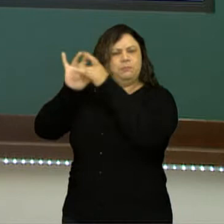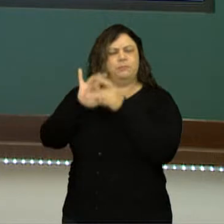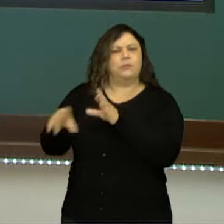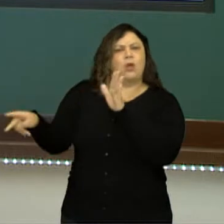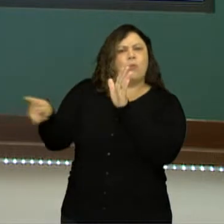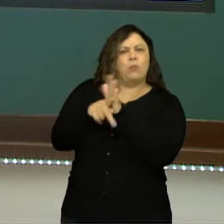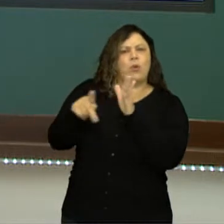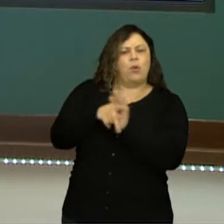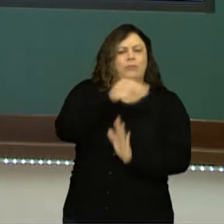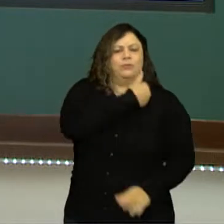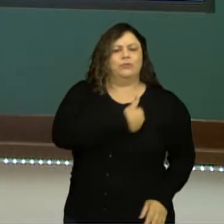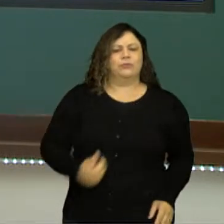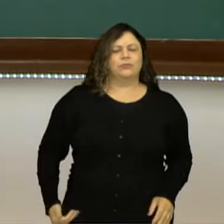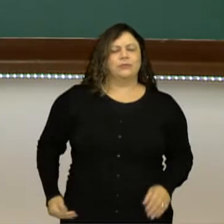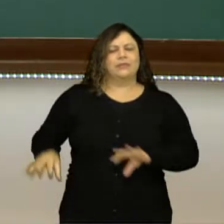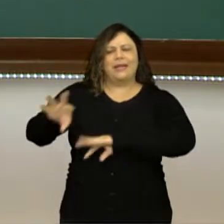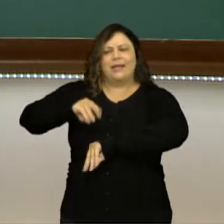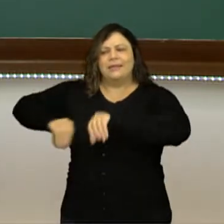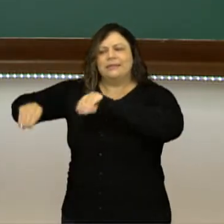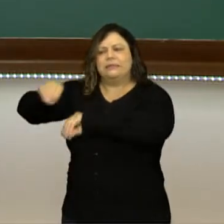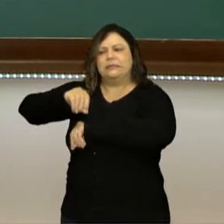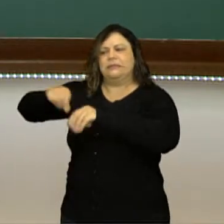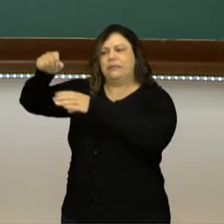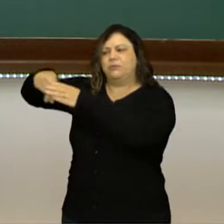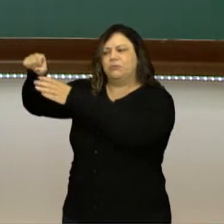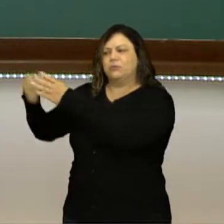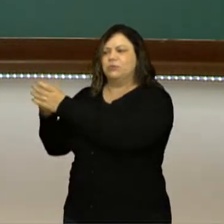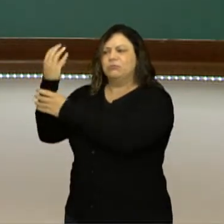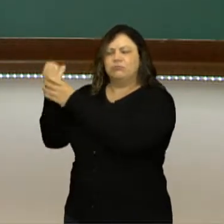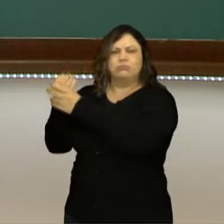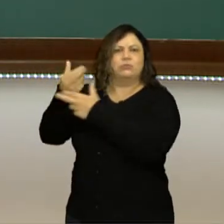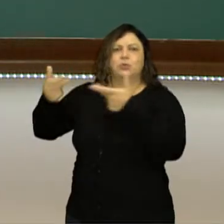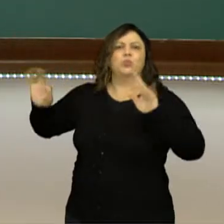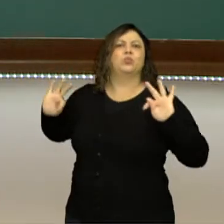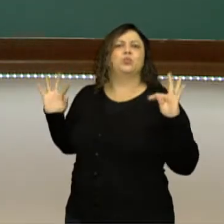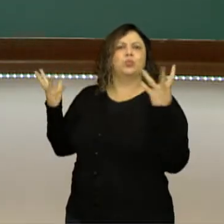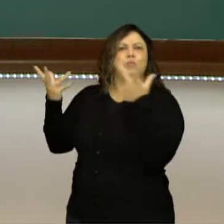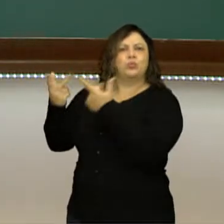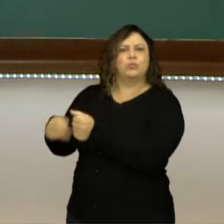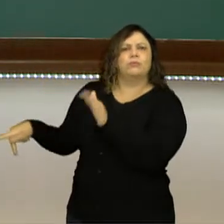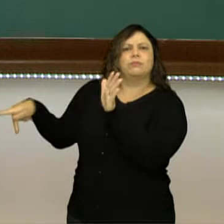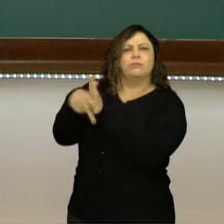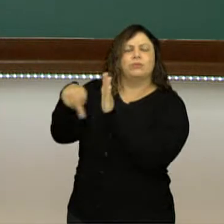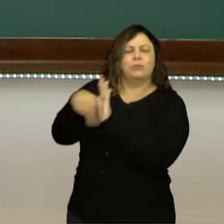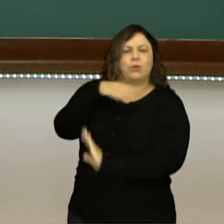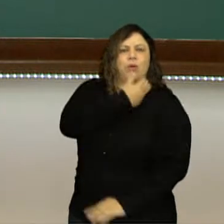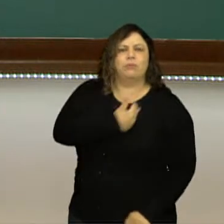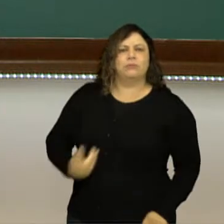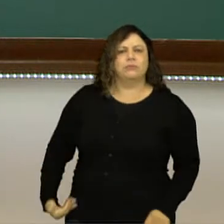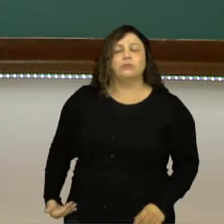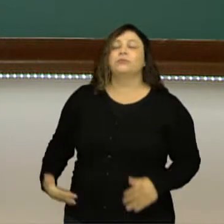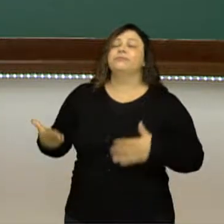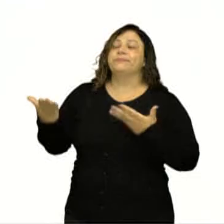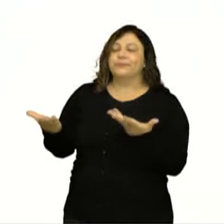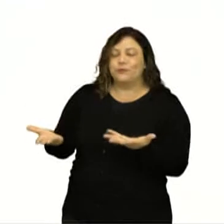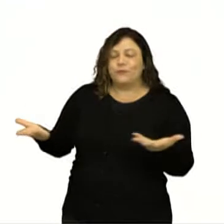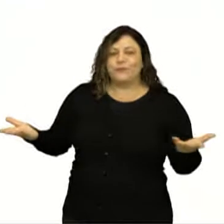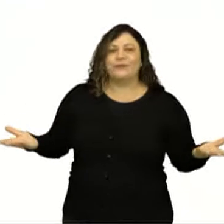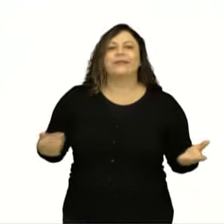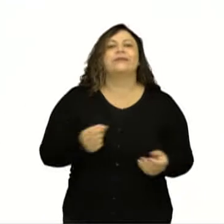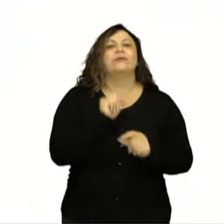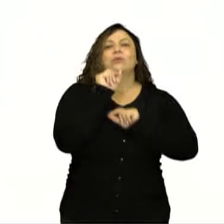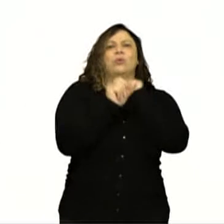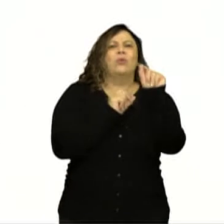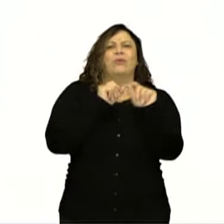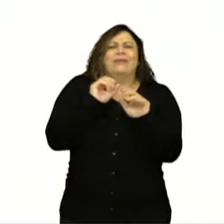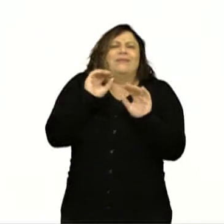propriedades do Estado, tanto as terras quanto tudo que fosse produzido nessas terra seria do Estado. Como